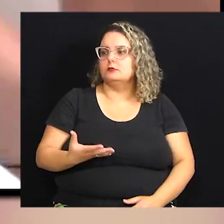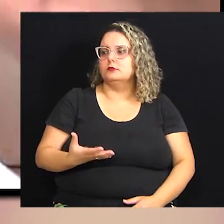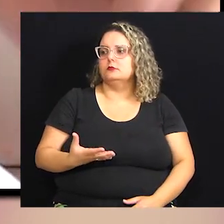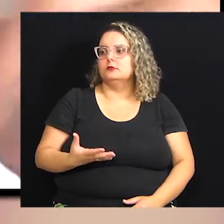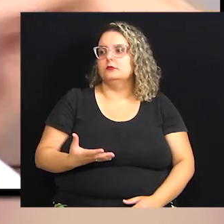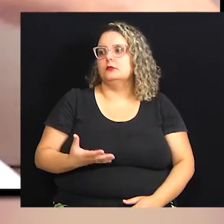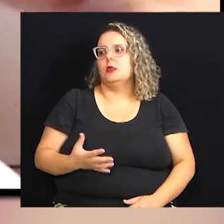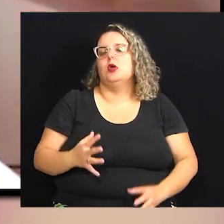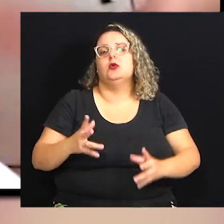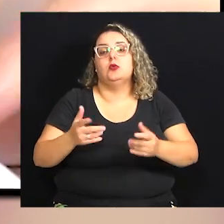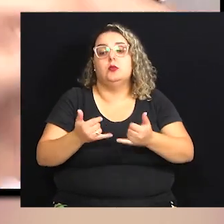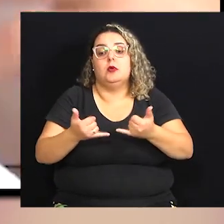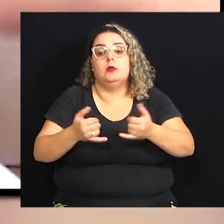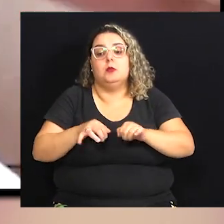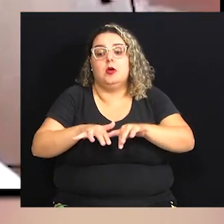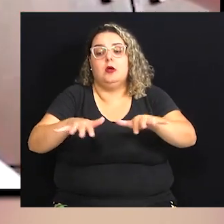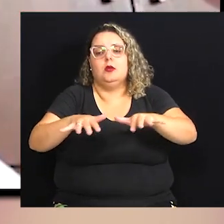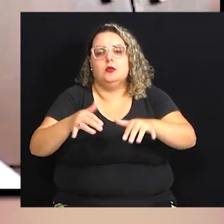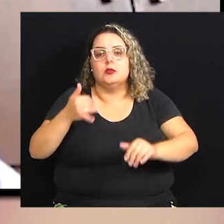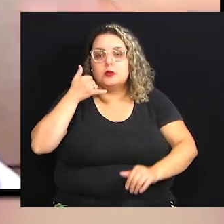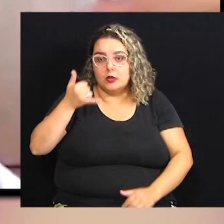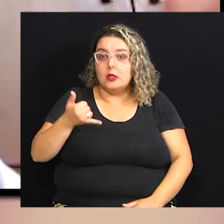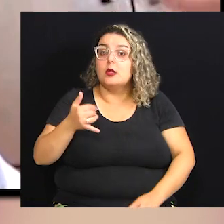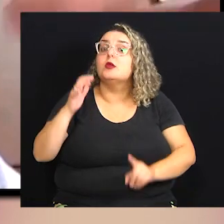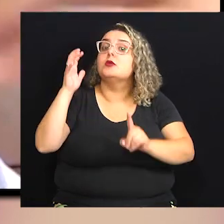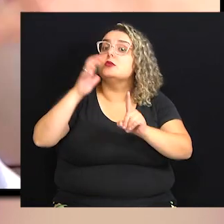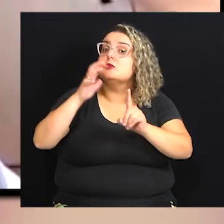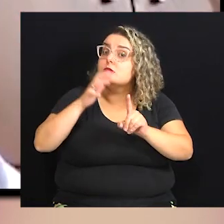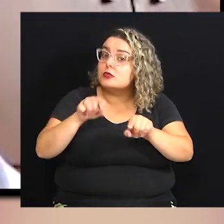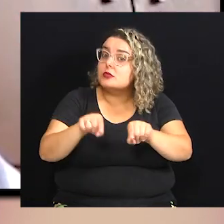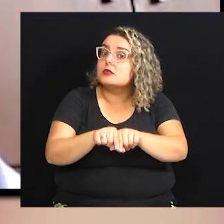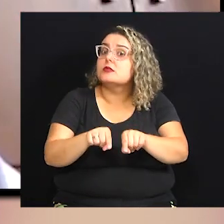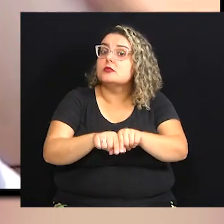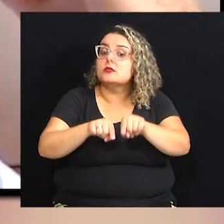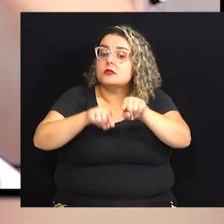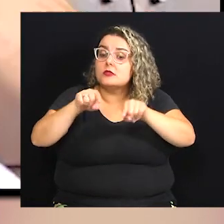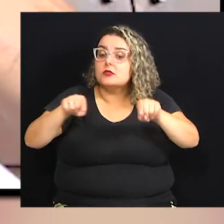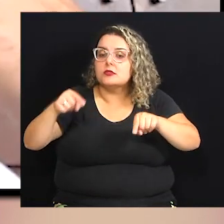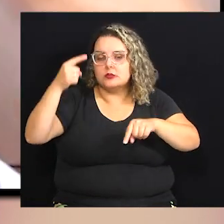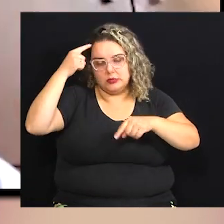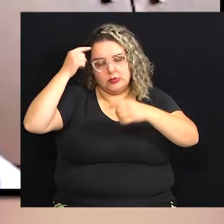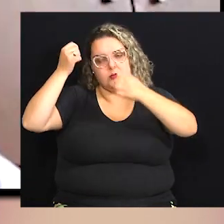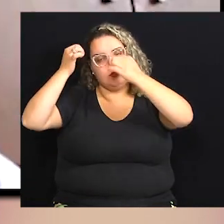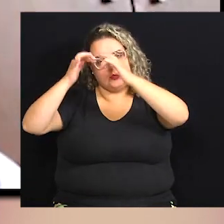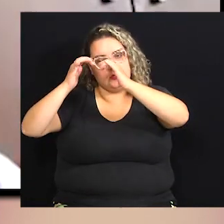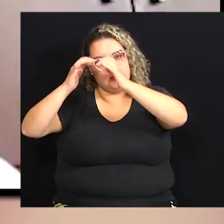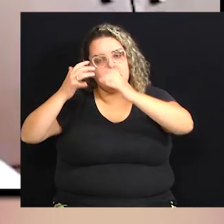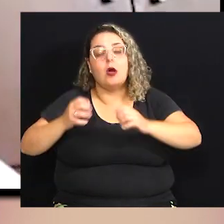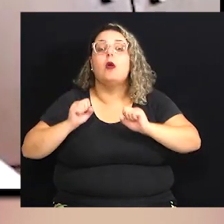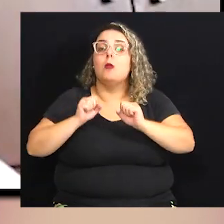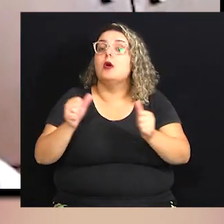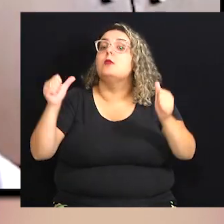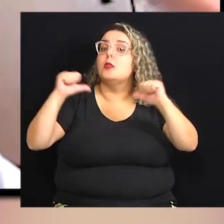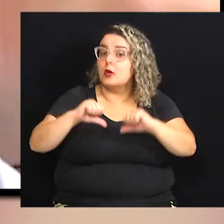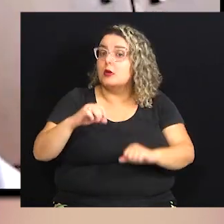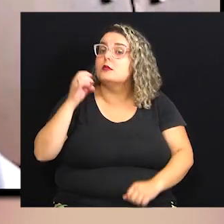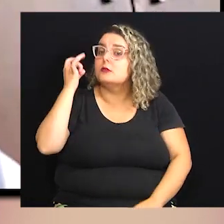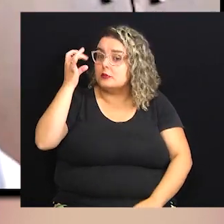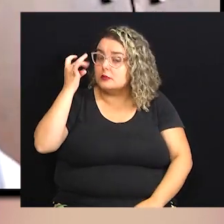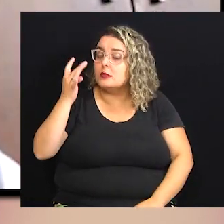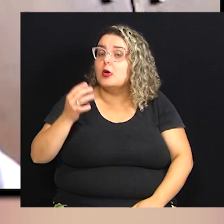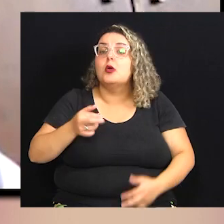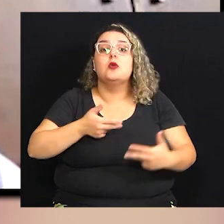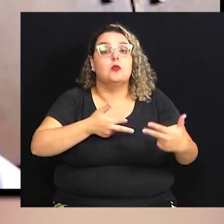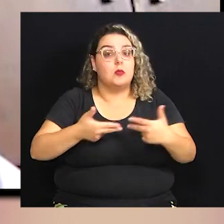bom. Todo esse eletromagnetismo do telefone, isso influencia também nas ondas do cérebro, isso pode piorar a dor de cabeça, pode